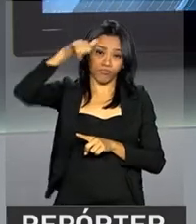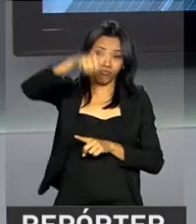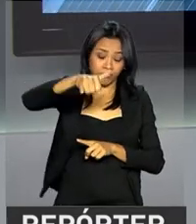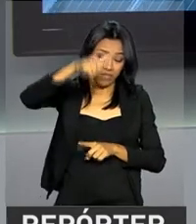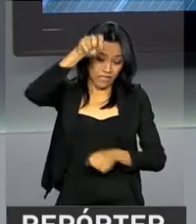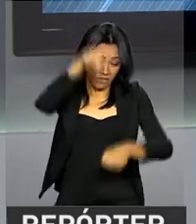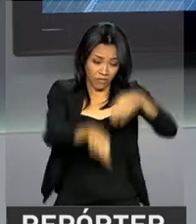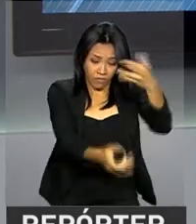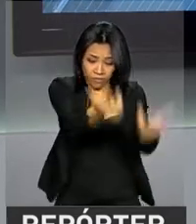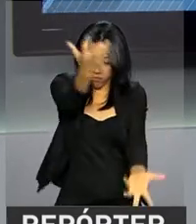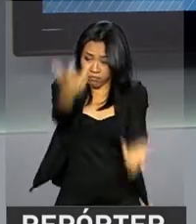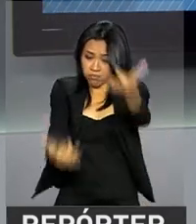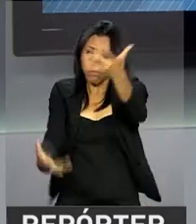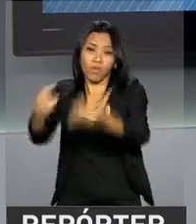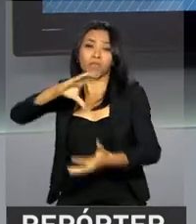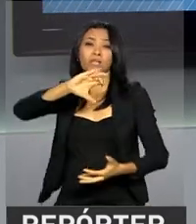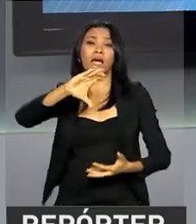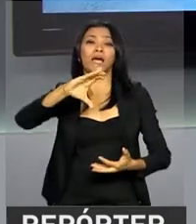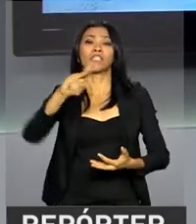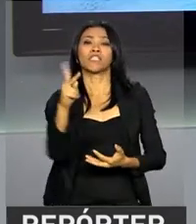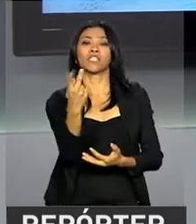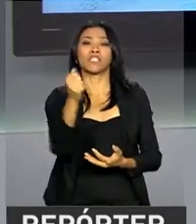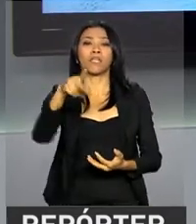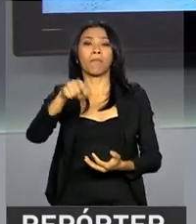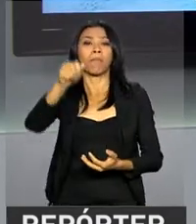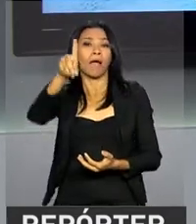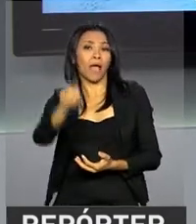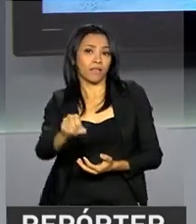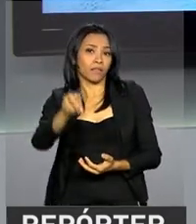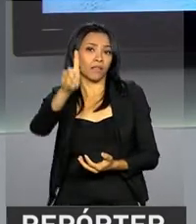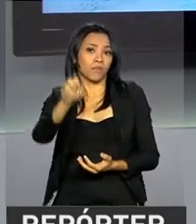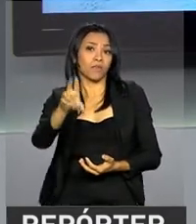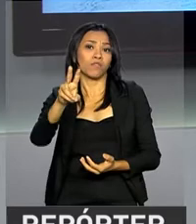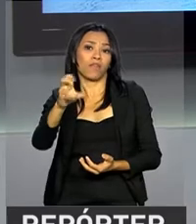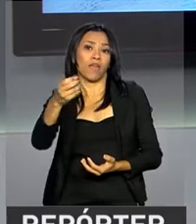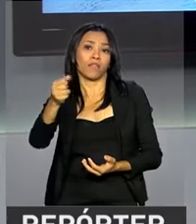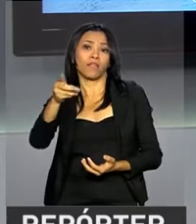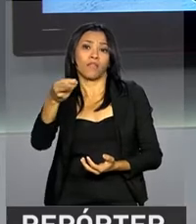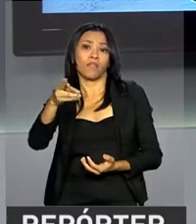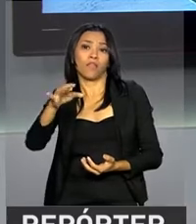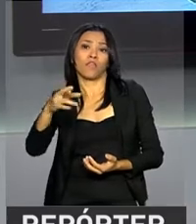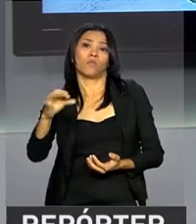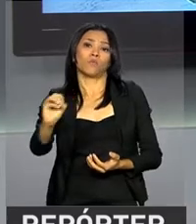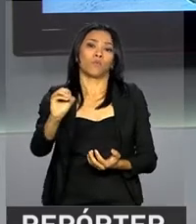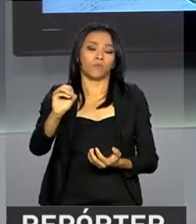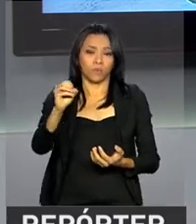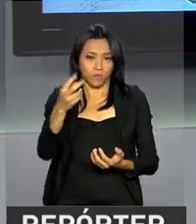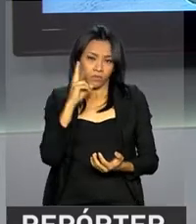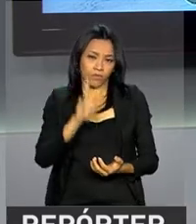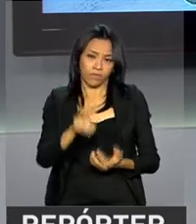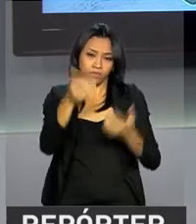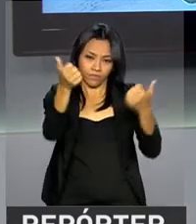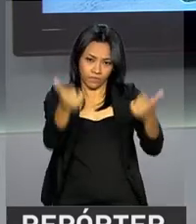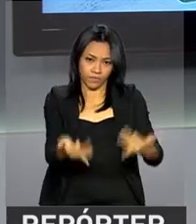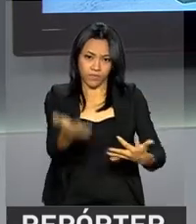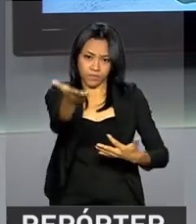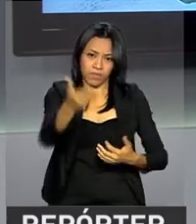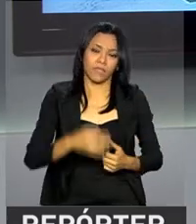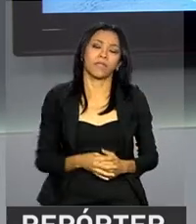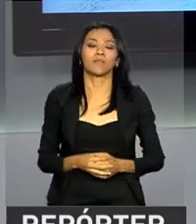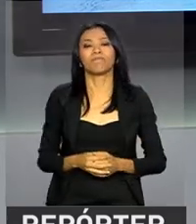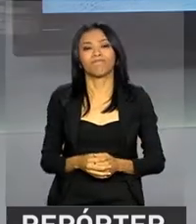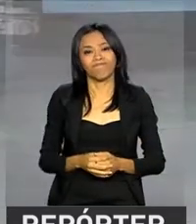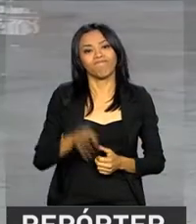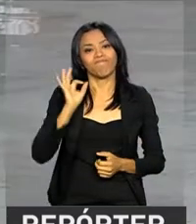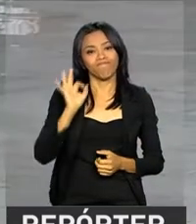Goiás. Vamos voltar ao Palácio do Planalto para conversar com a repórter Mara Kenupi. Olá, Mara, é com você. Olá,